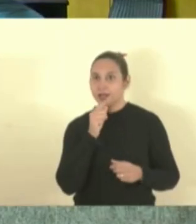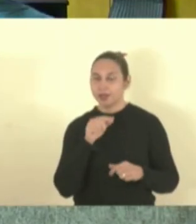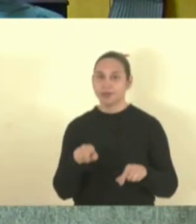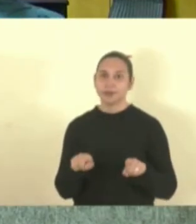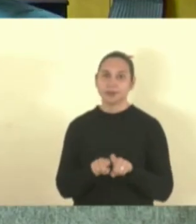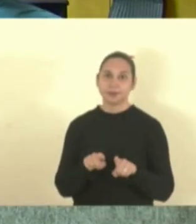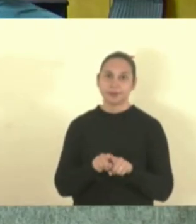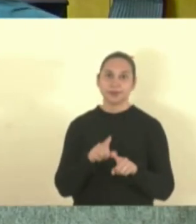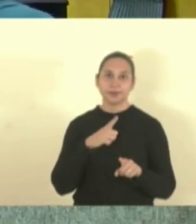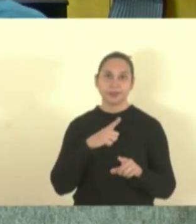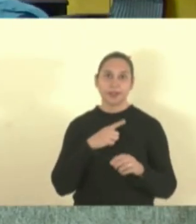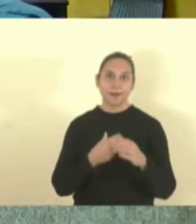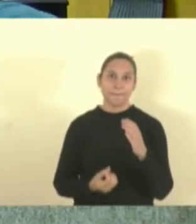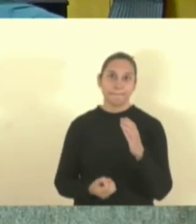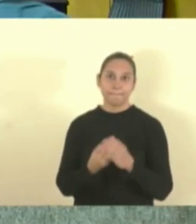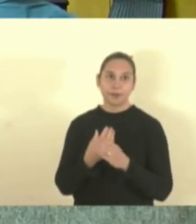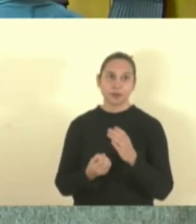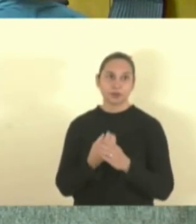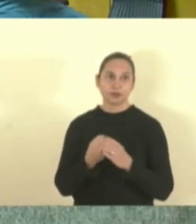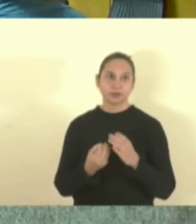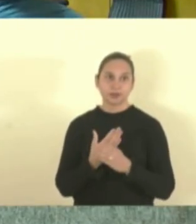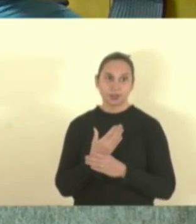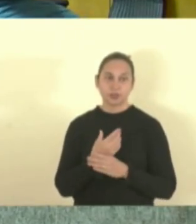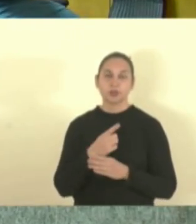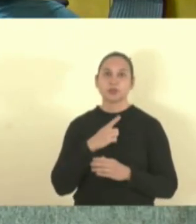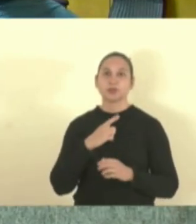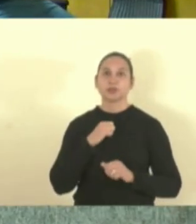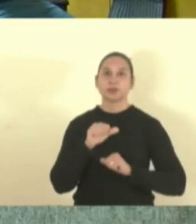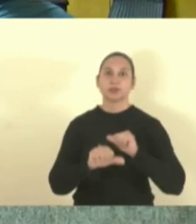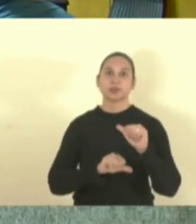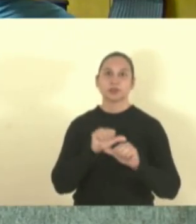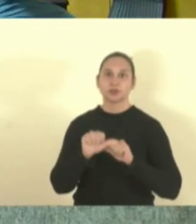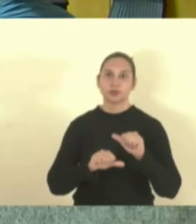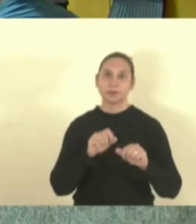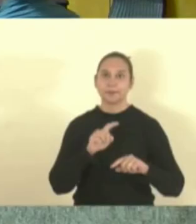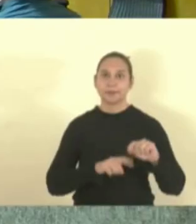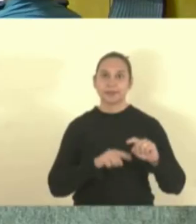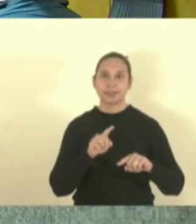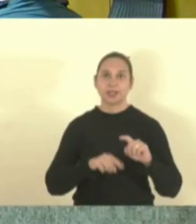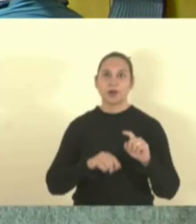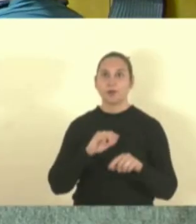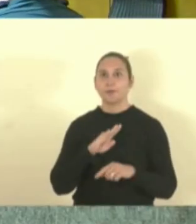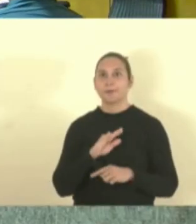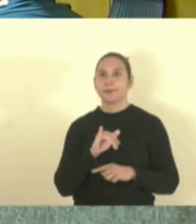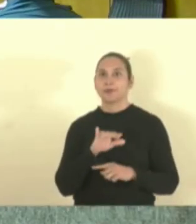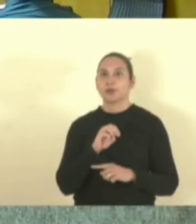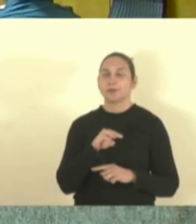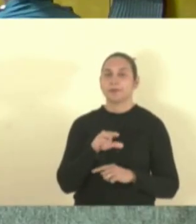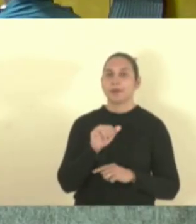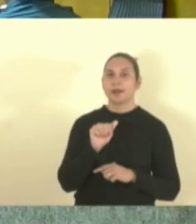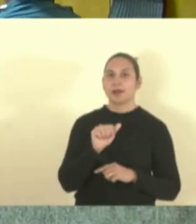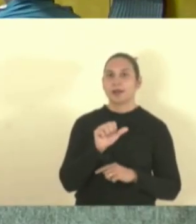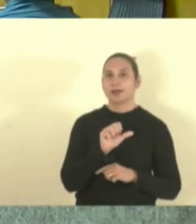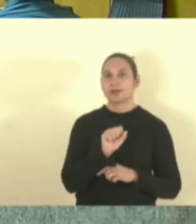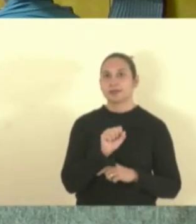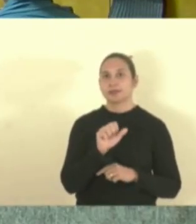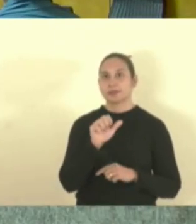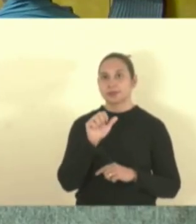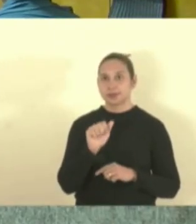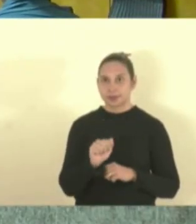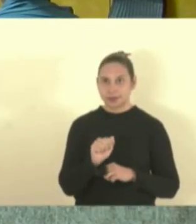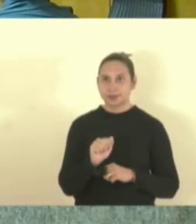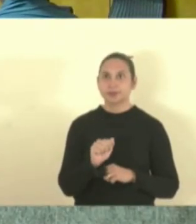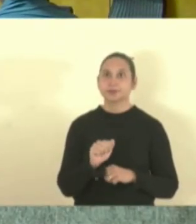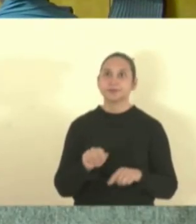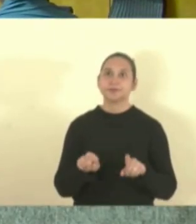elevada produtividade primária, que é a conversão de biomassa, matéria orgânica, e importantes processos de regulação do ciclo hidrológico e processamento